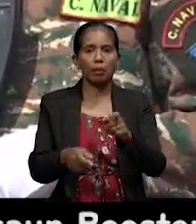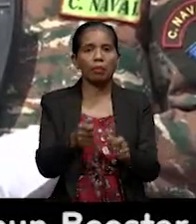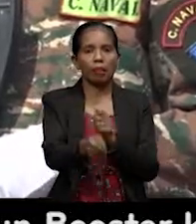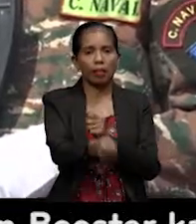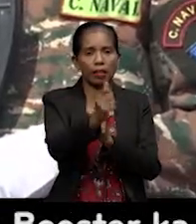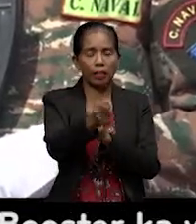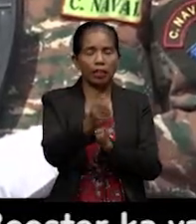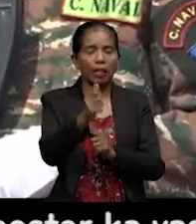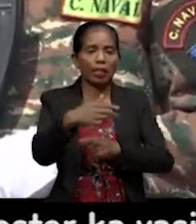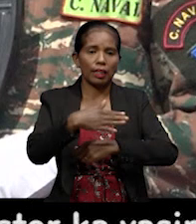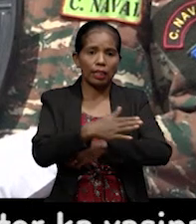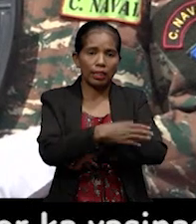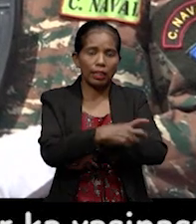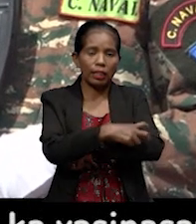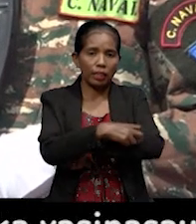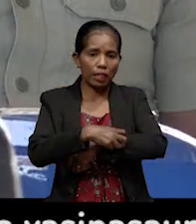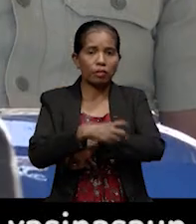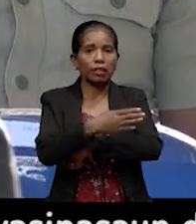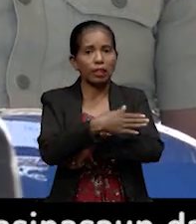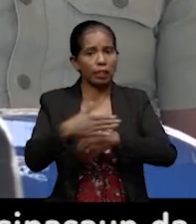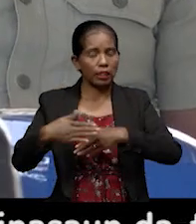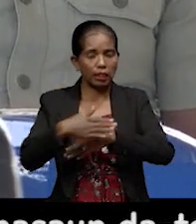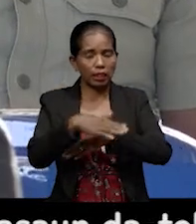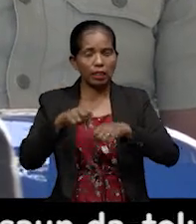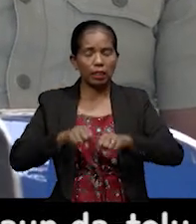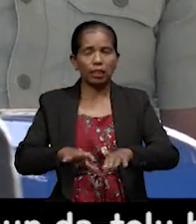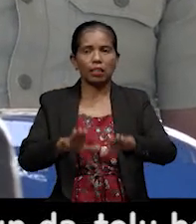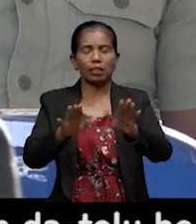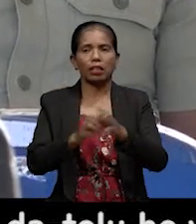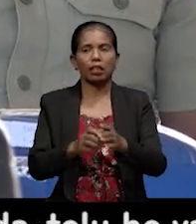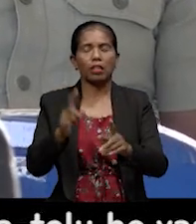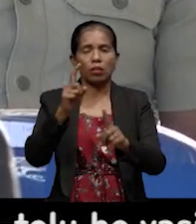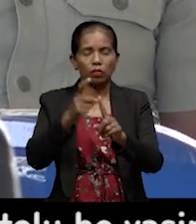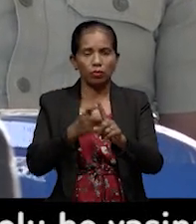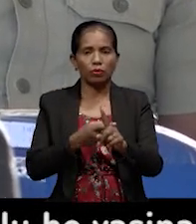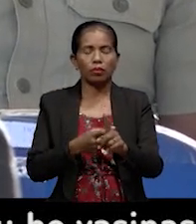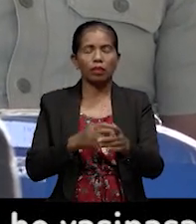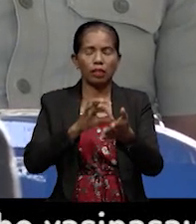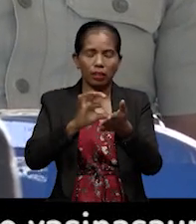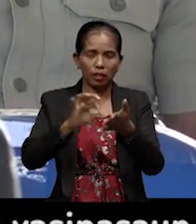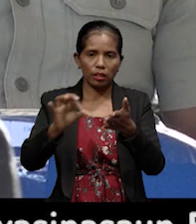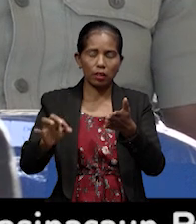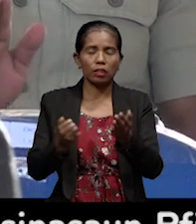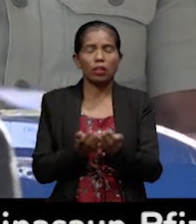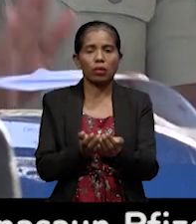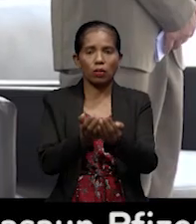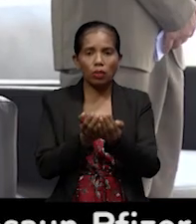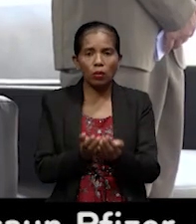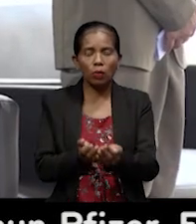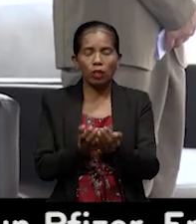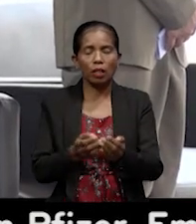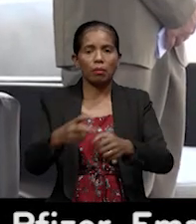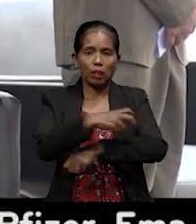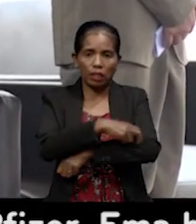movimentação, rodinauk ikan ihatasi parte Costa Sul. Cada fulan componente naval registrou nebe hal movimentação, rodinauk